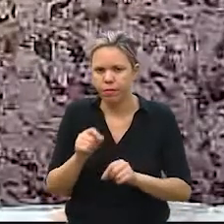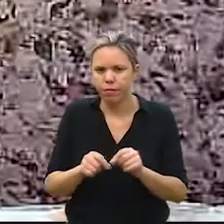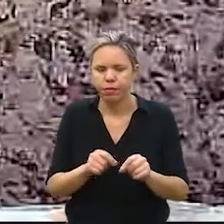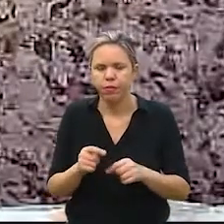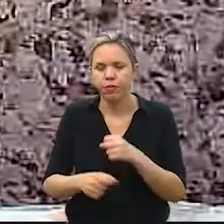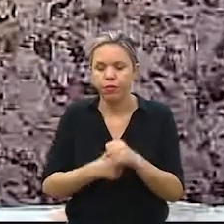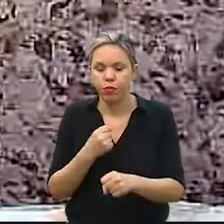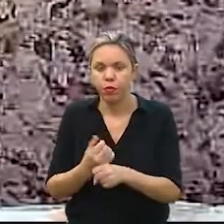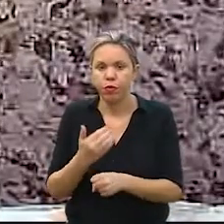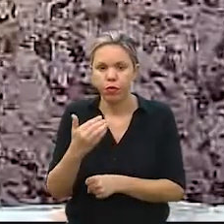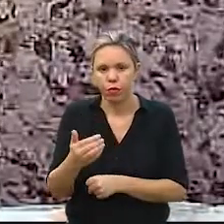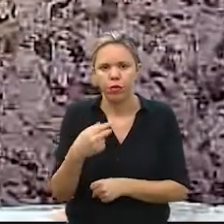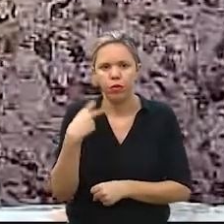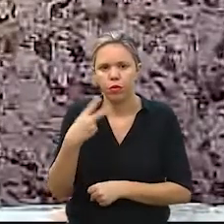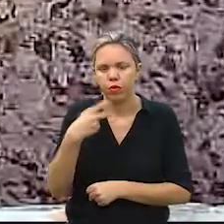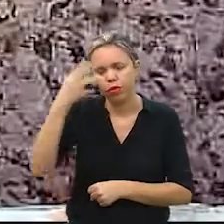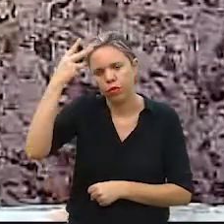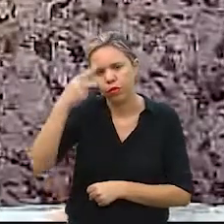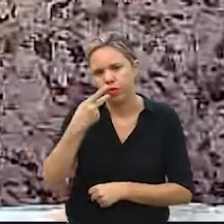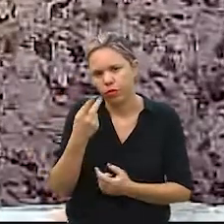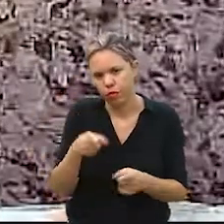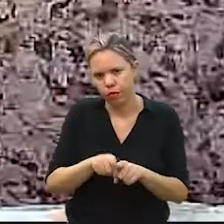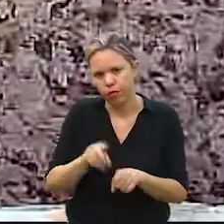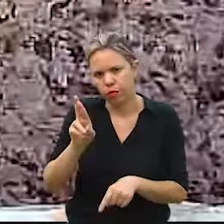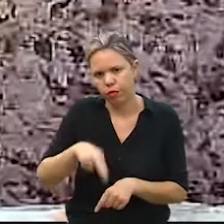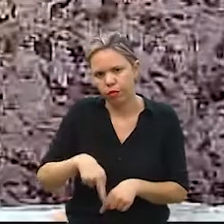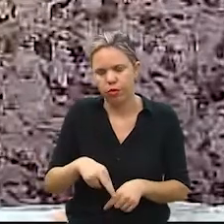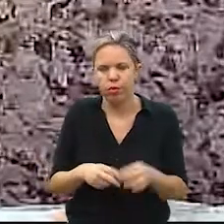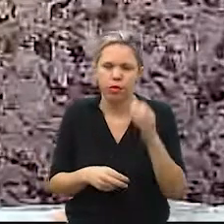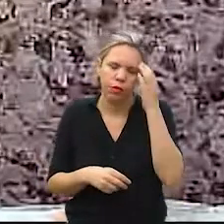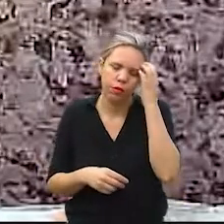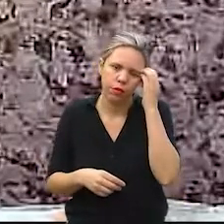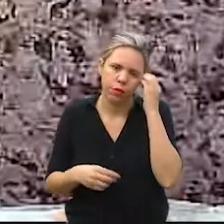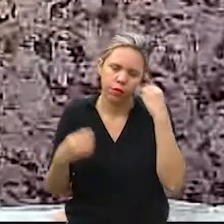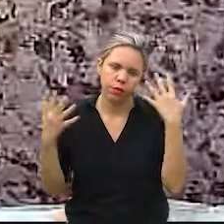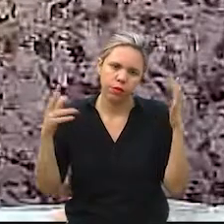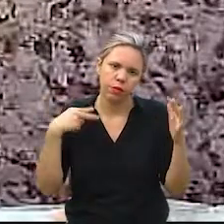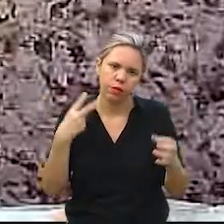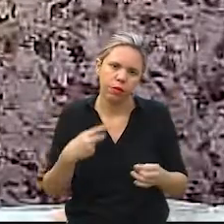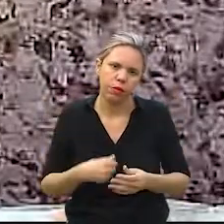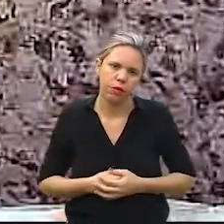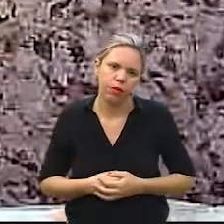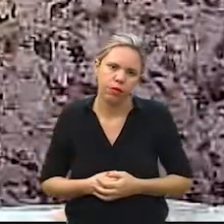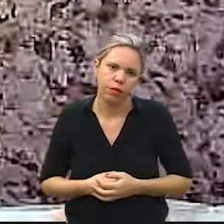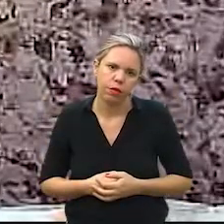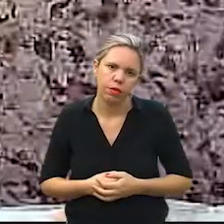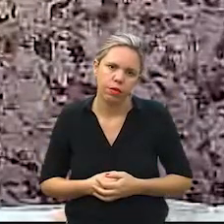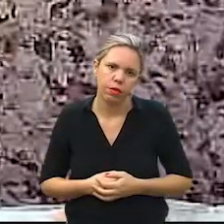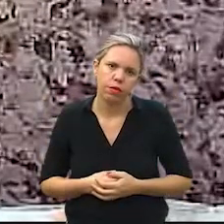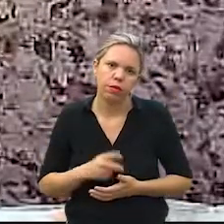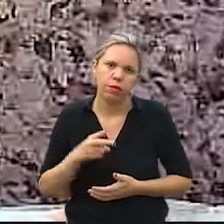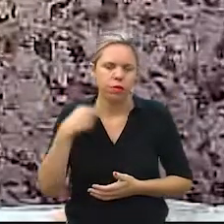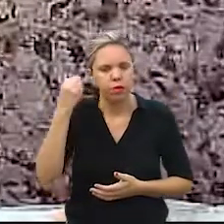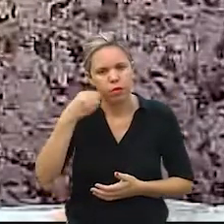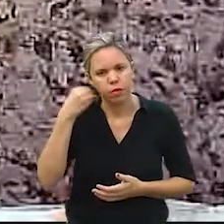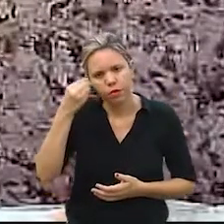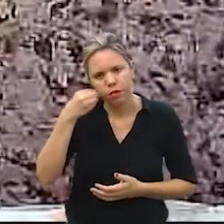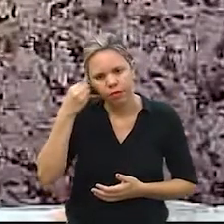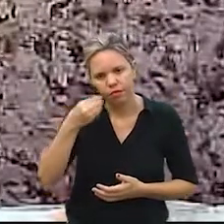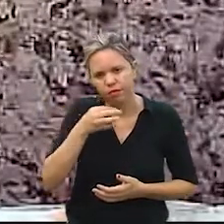ano que vem, ainda o vereador Rodrigo também tem razão. Aliás, parabéns, vereador Rodrigo. O senhor tem muita